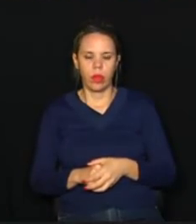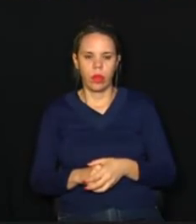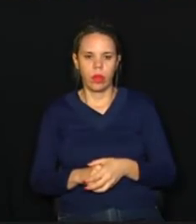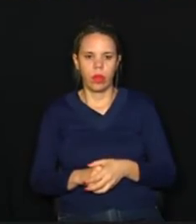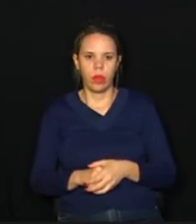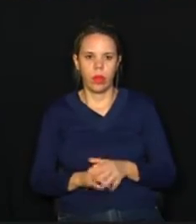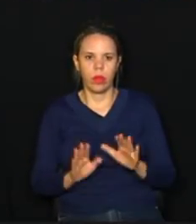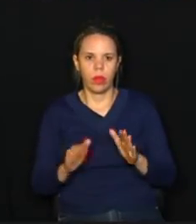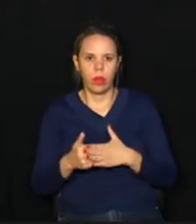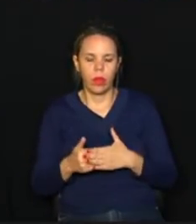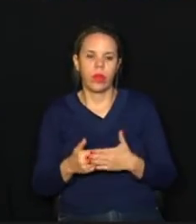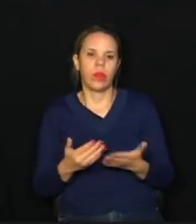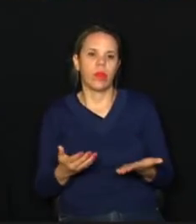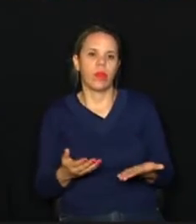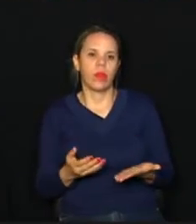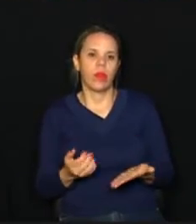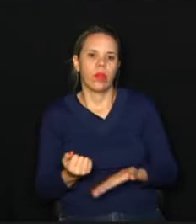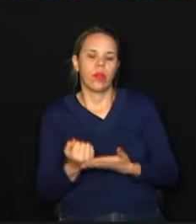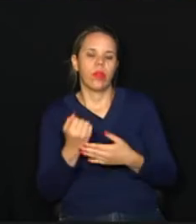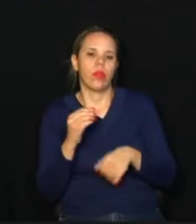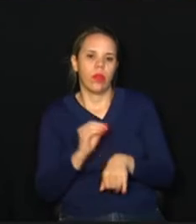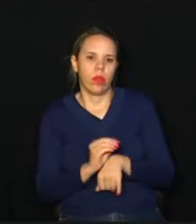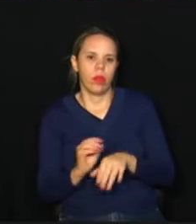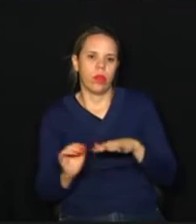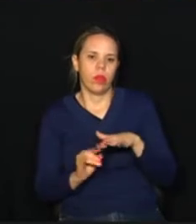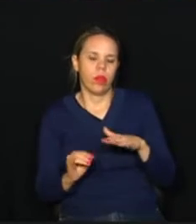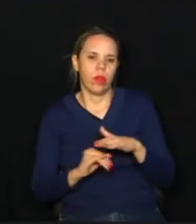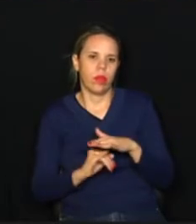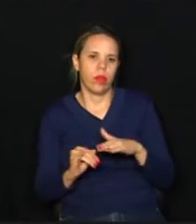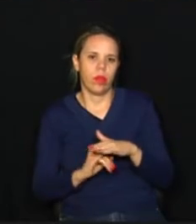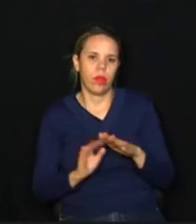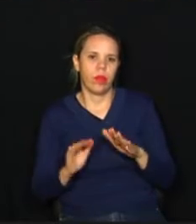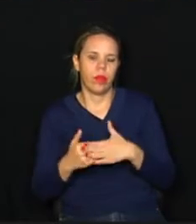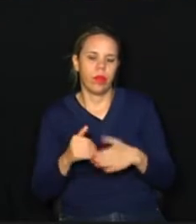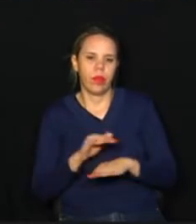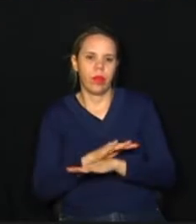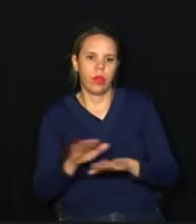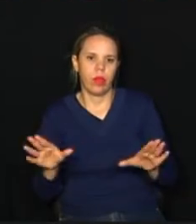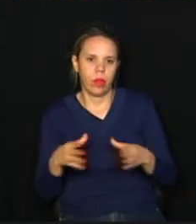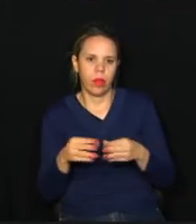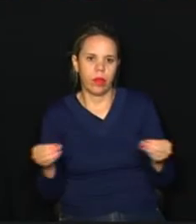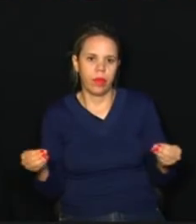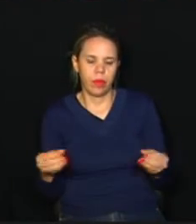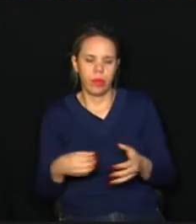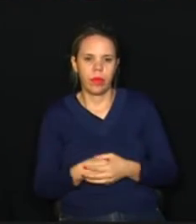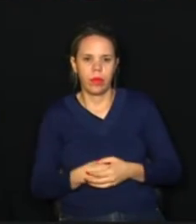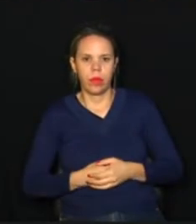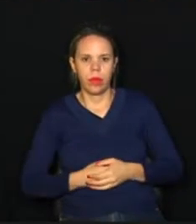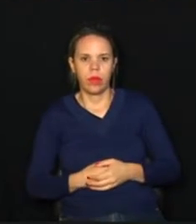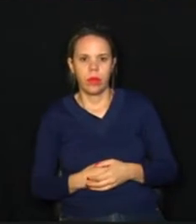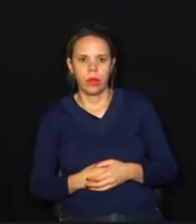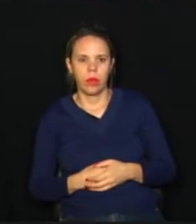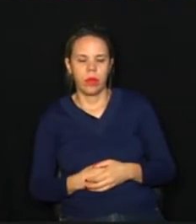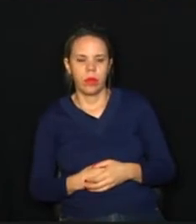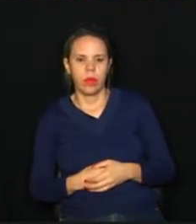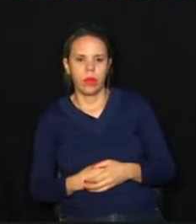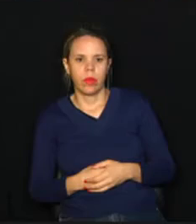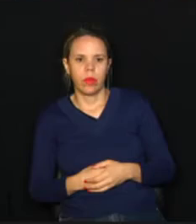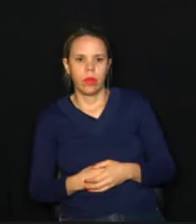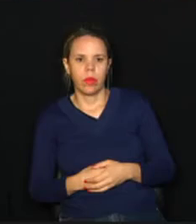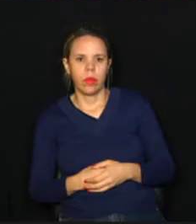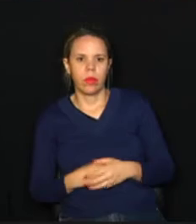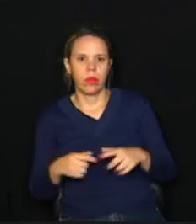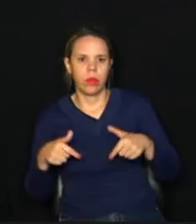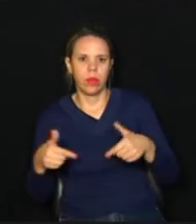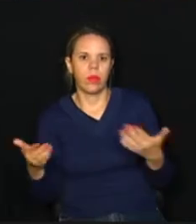cessar a alimentação das instituições e matá-las dessa forma, né? Então, a